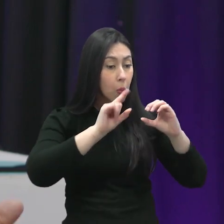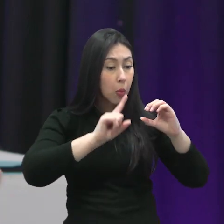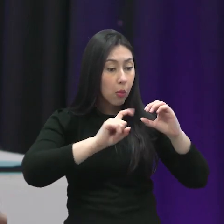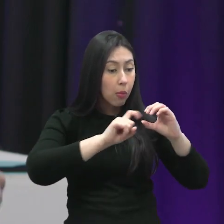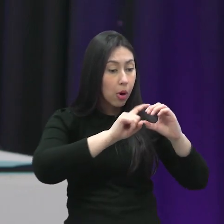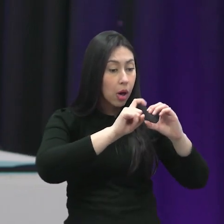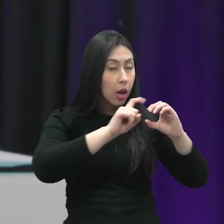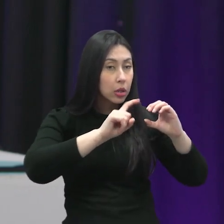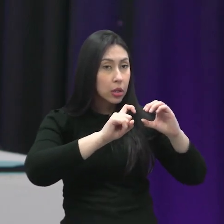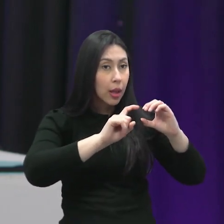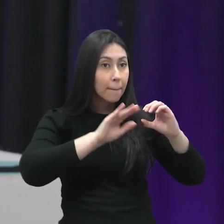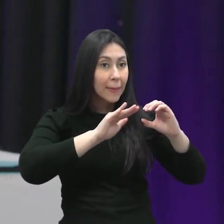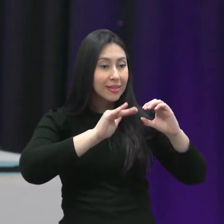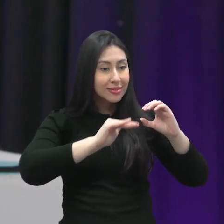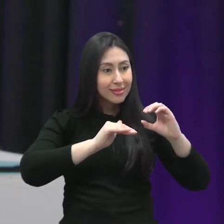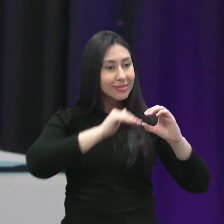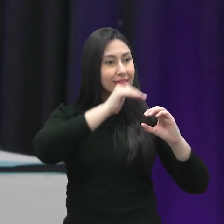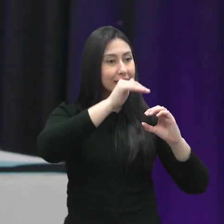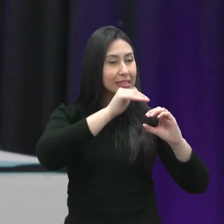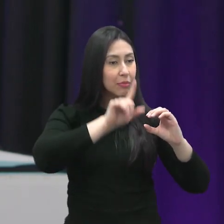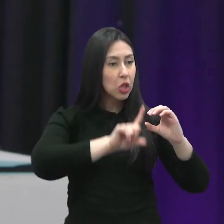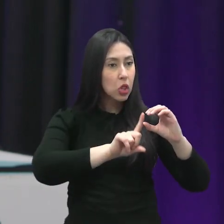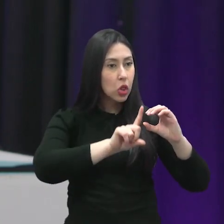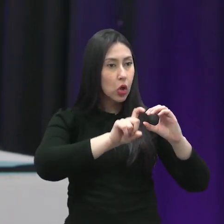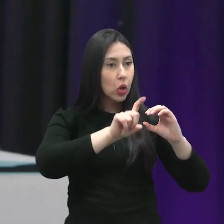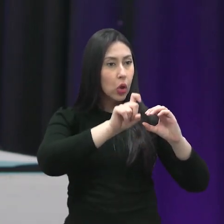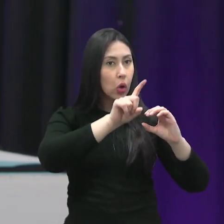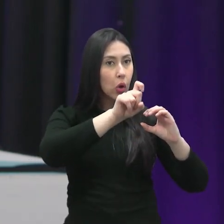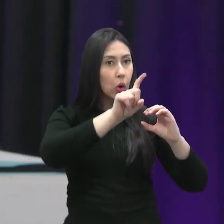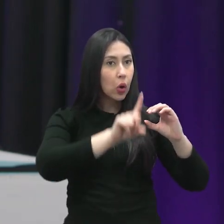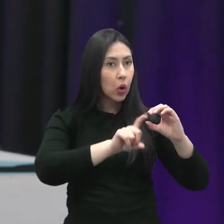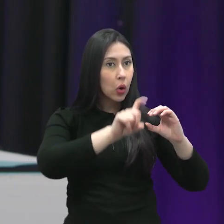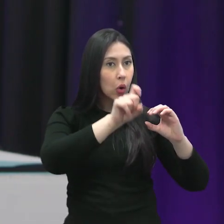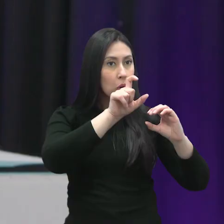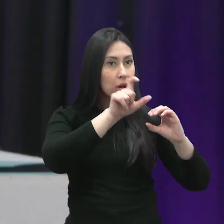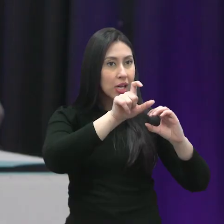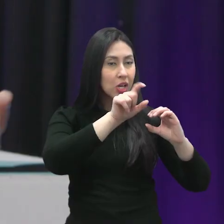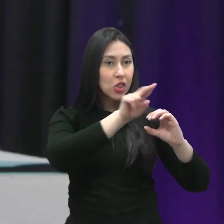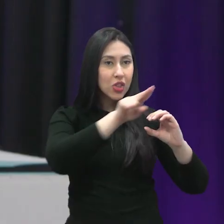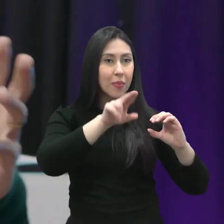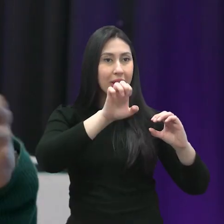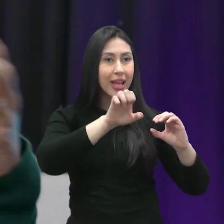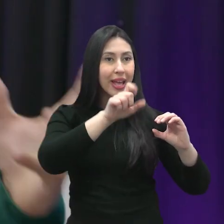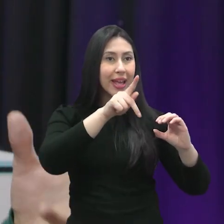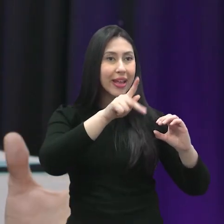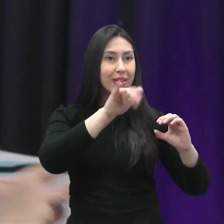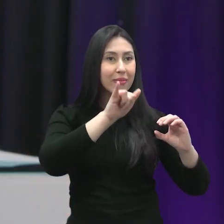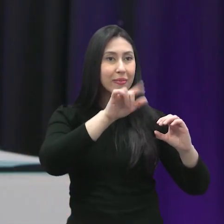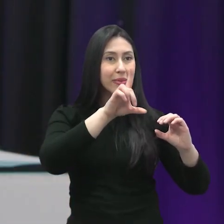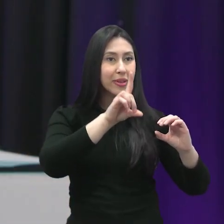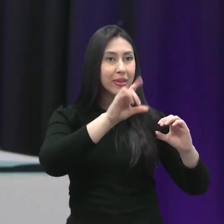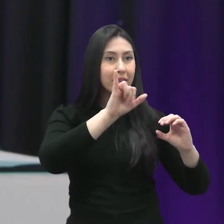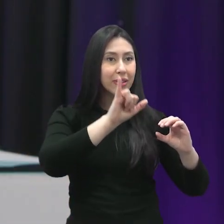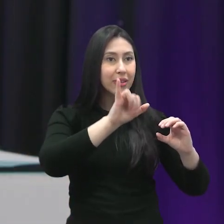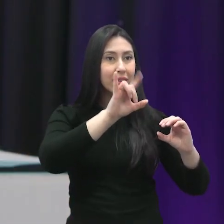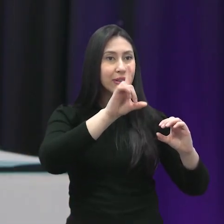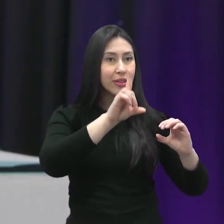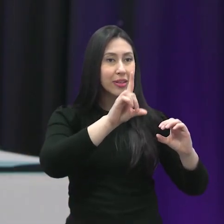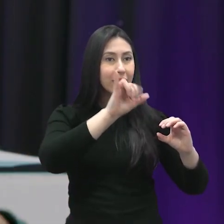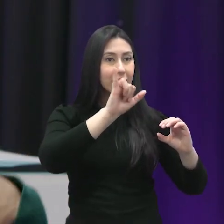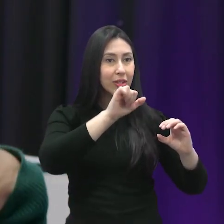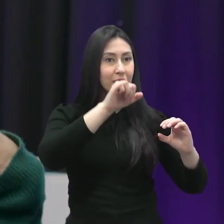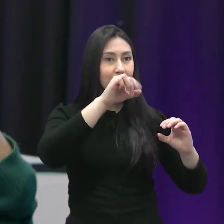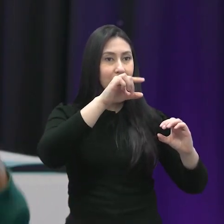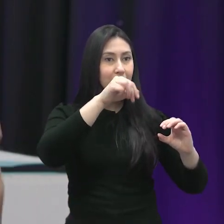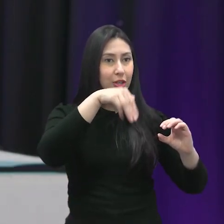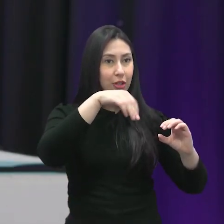outra estrutura que fica logo acima do testículo, que é o epidídimo. Então essa estrutura ela permanece intacta. Então esse homem